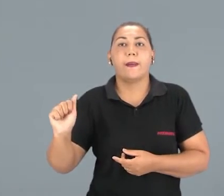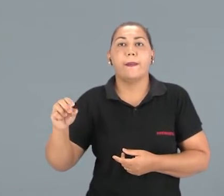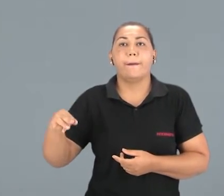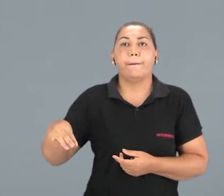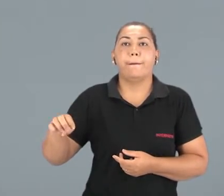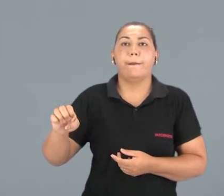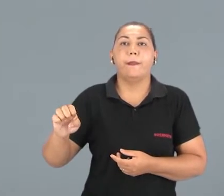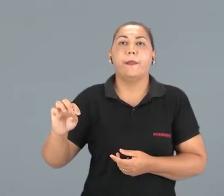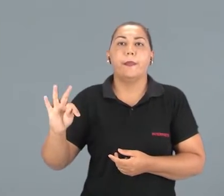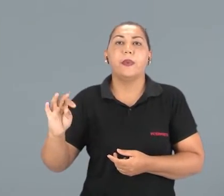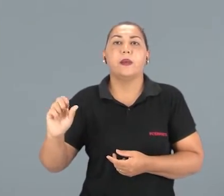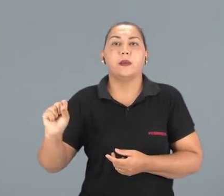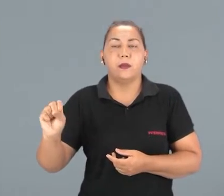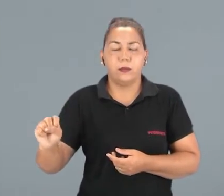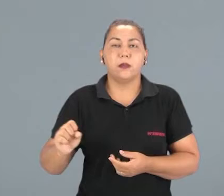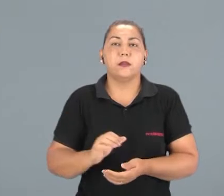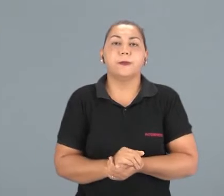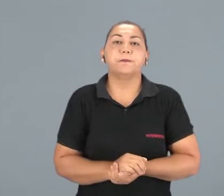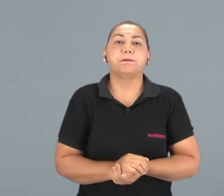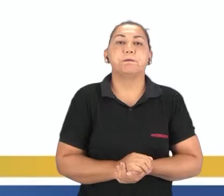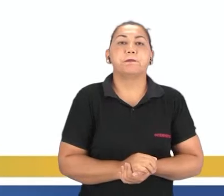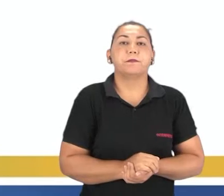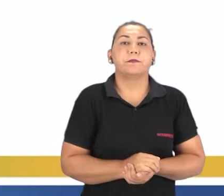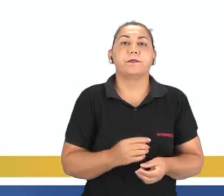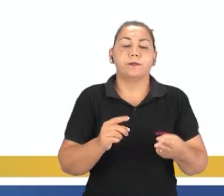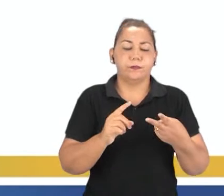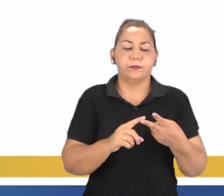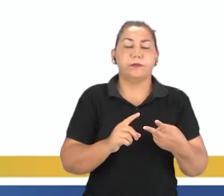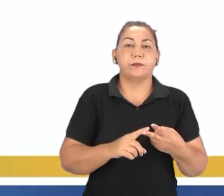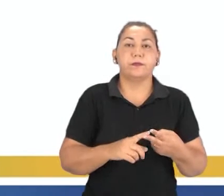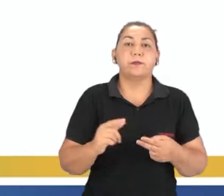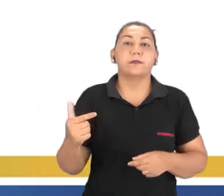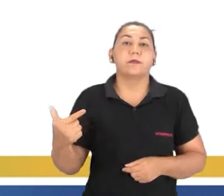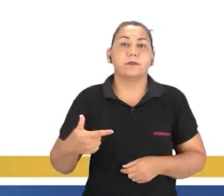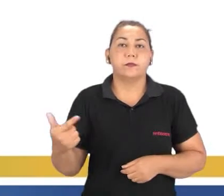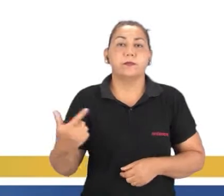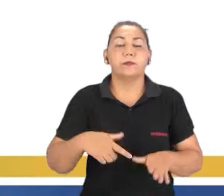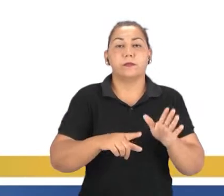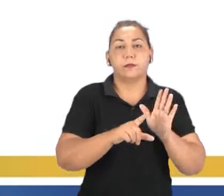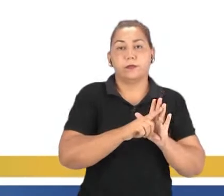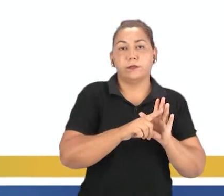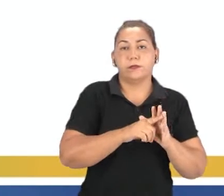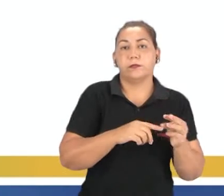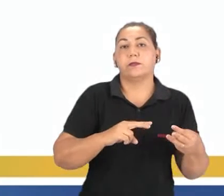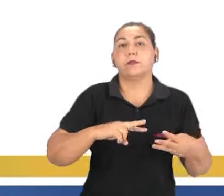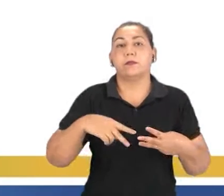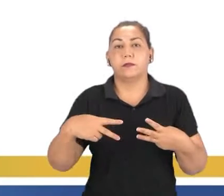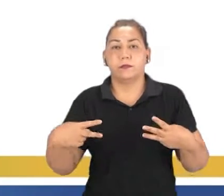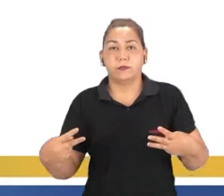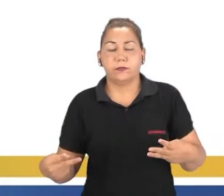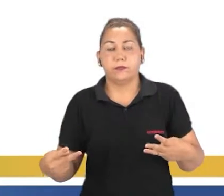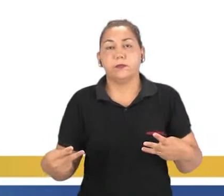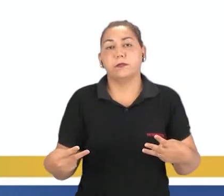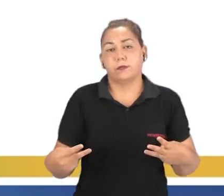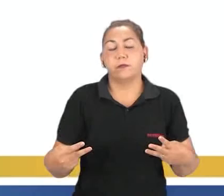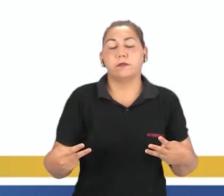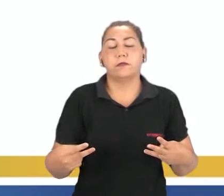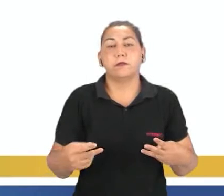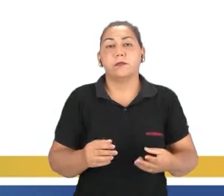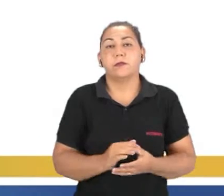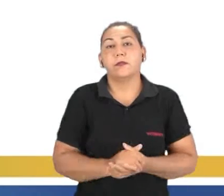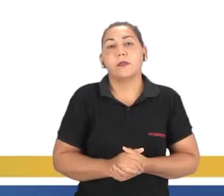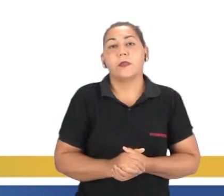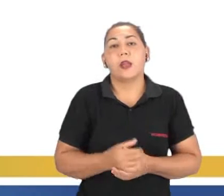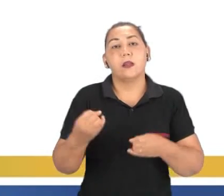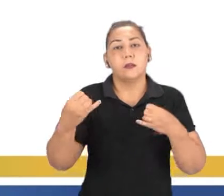tá? E vamos para a segunda questão. A segunda lei de Mendel, também chamada de lei da segregação independente, diz